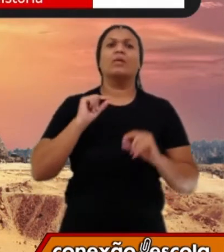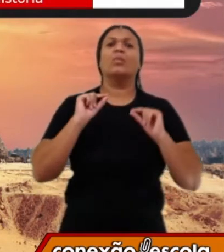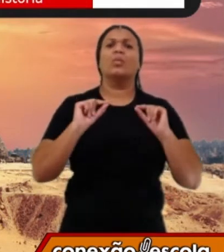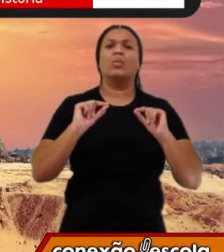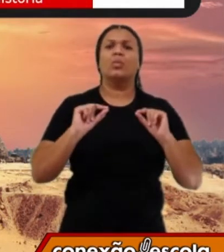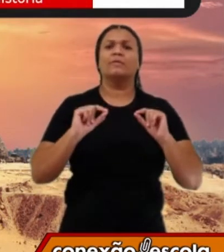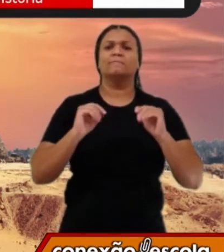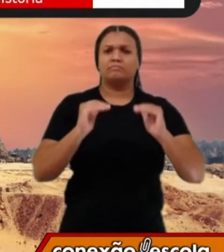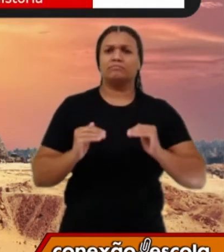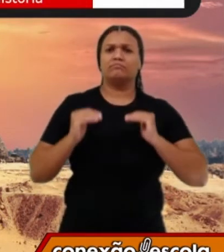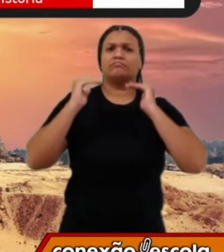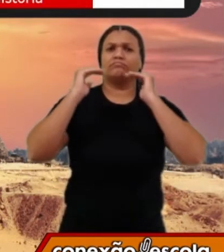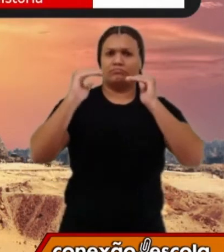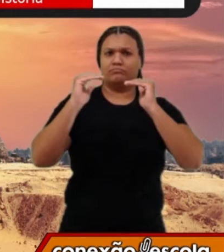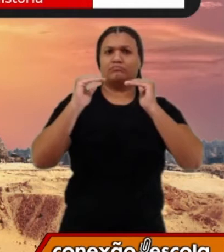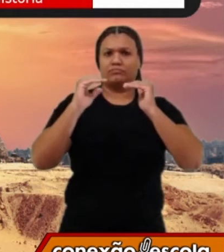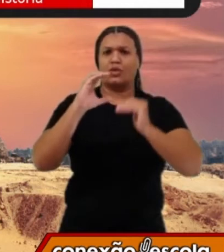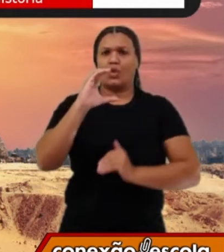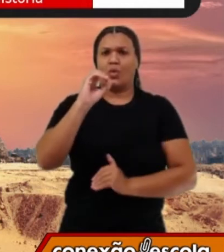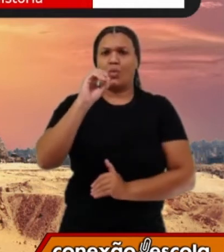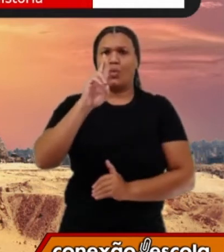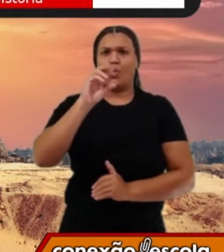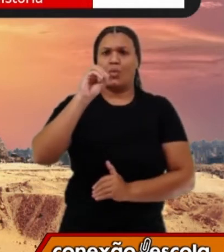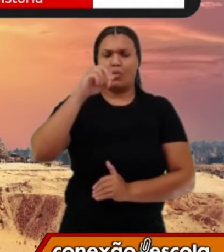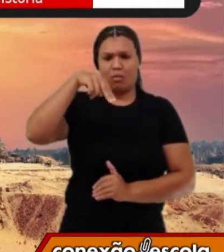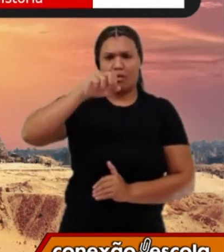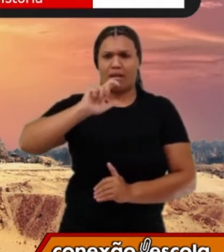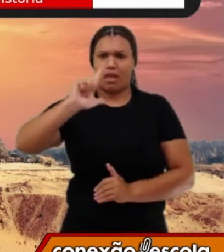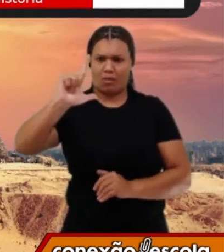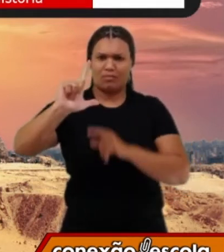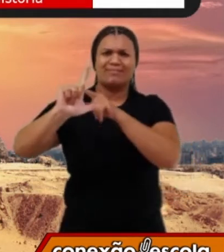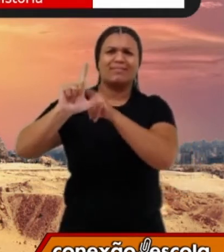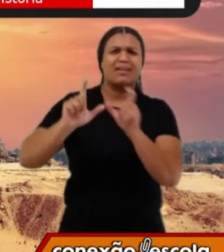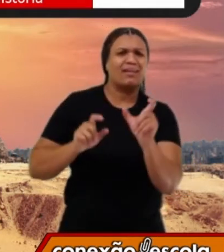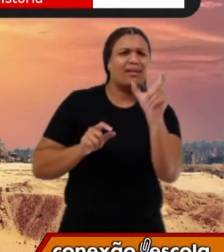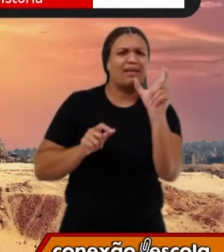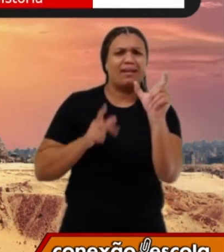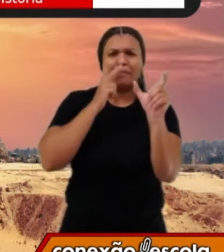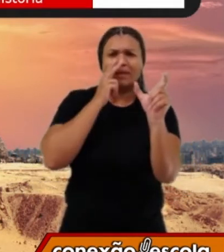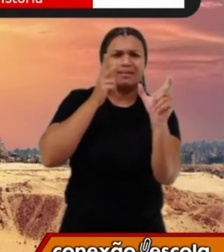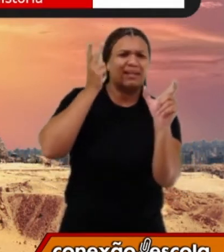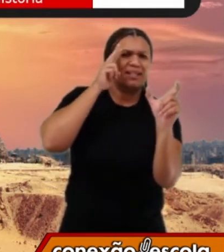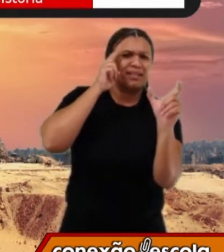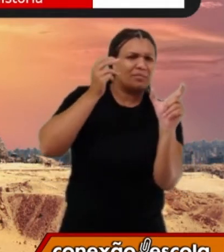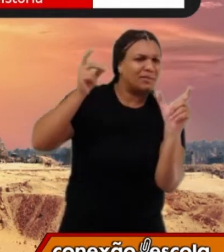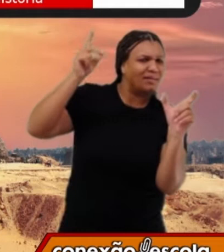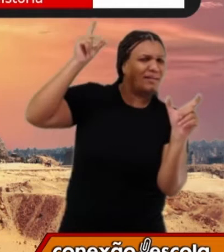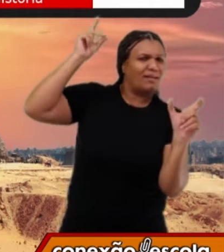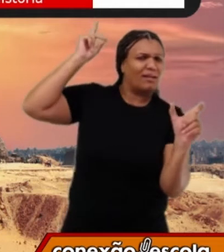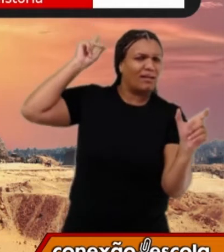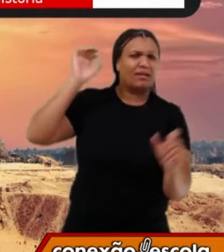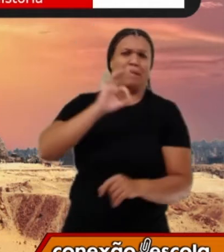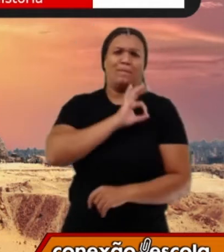a figura do coronel. O nome ou termo coronel remete a muito tempo à polícia volante que existiu